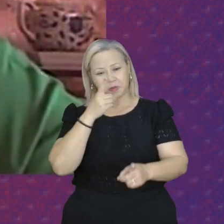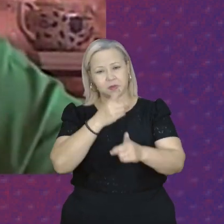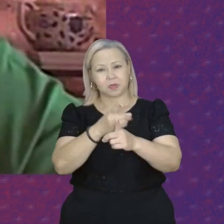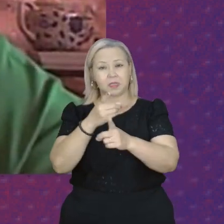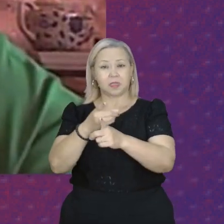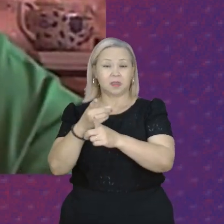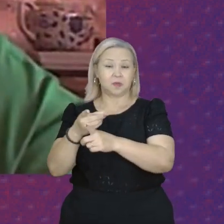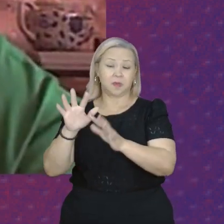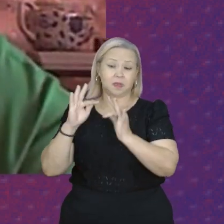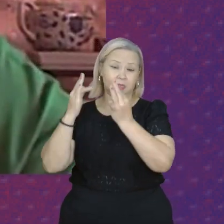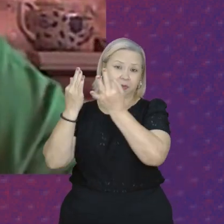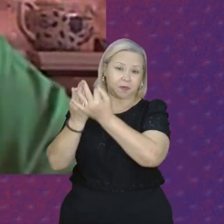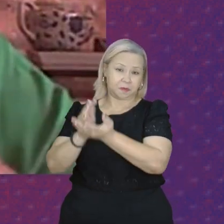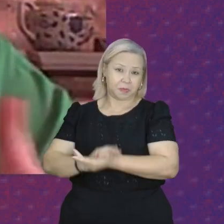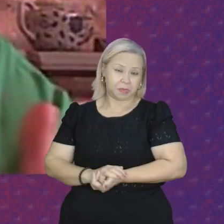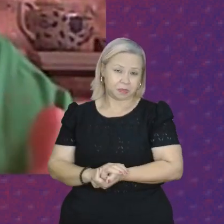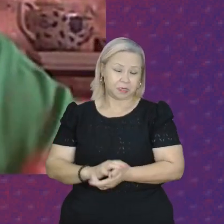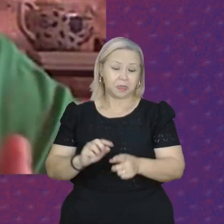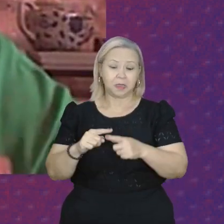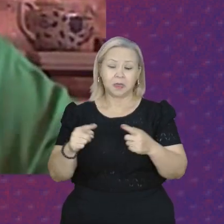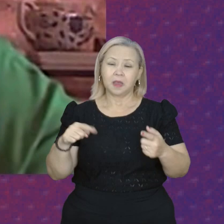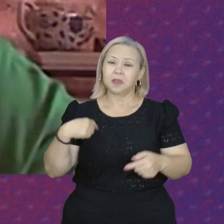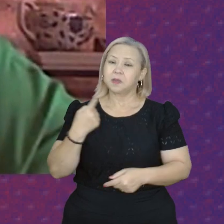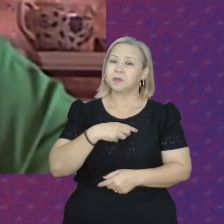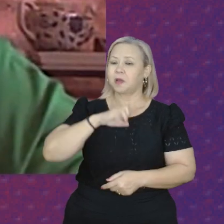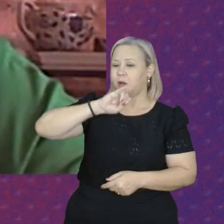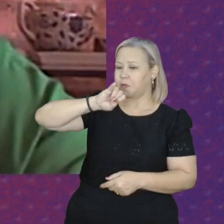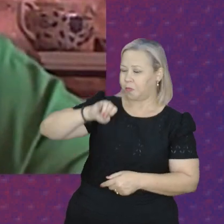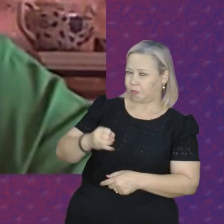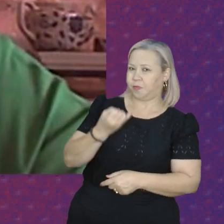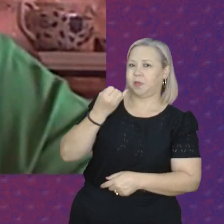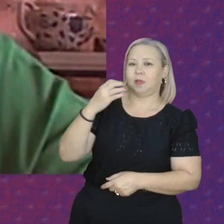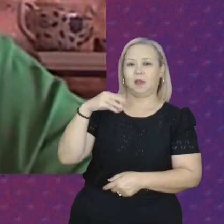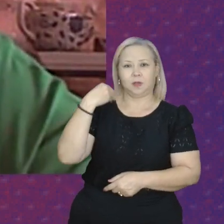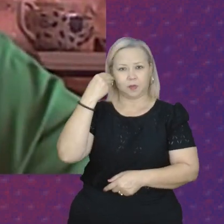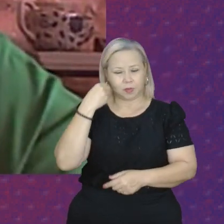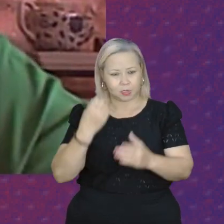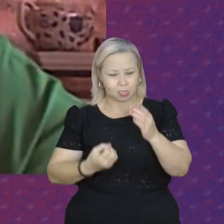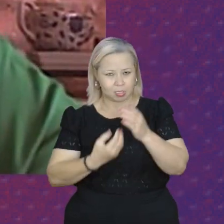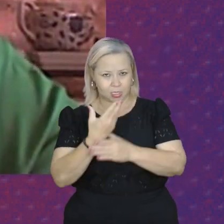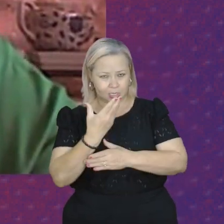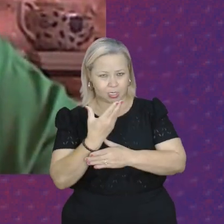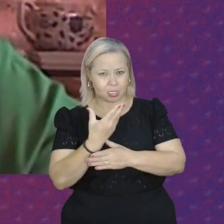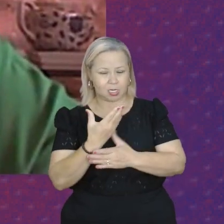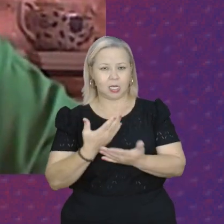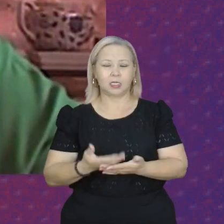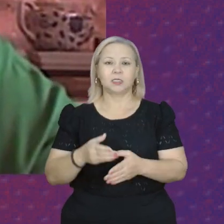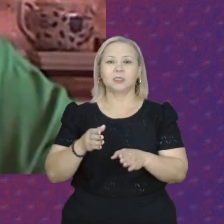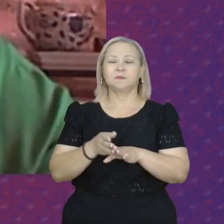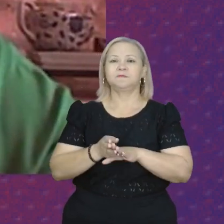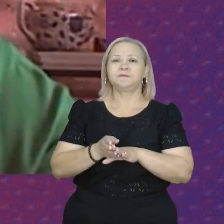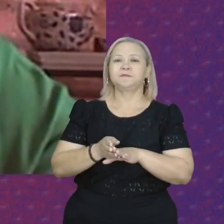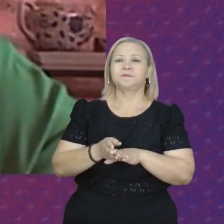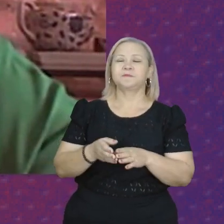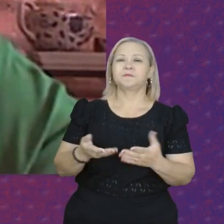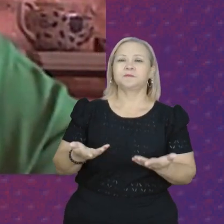às famílias. E nós aproveitamos essas experiências criando, né,